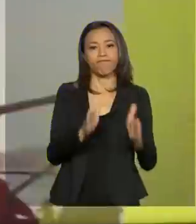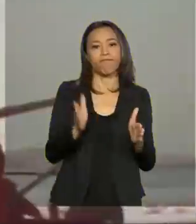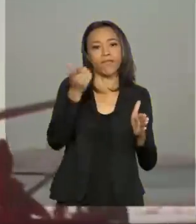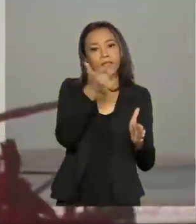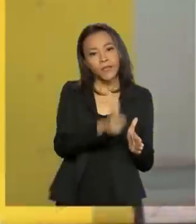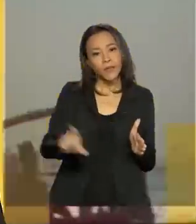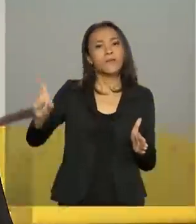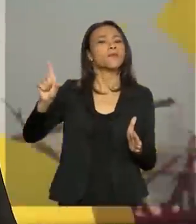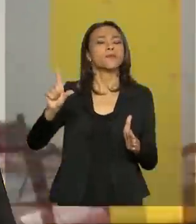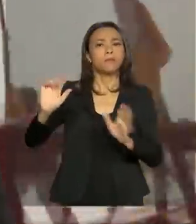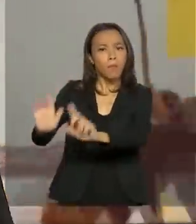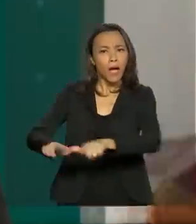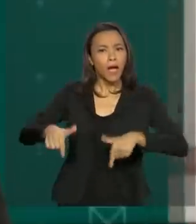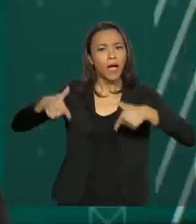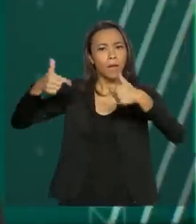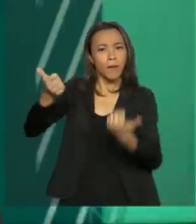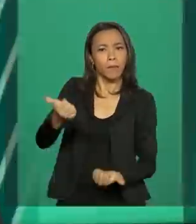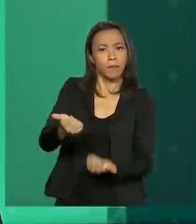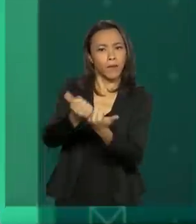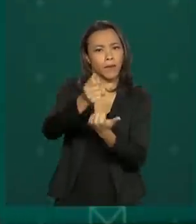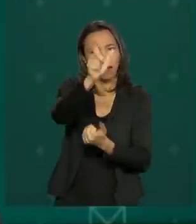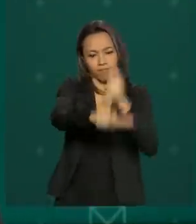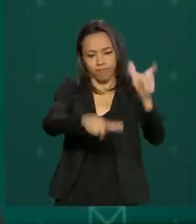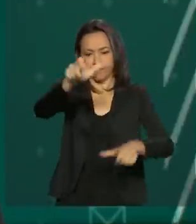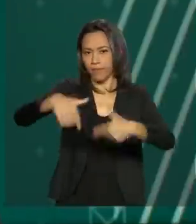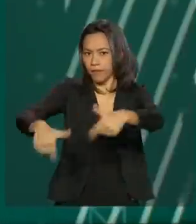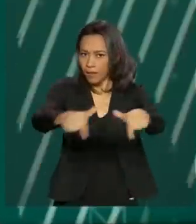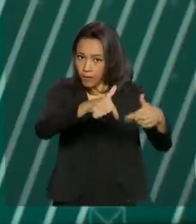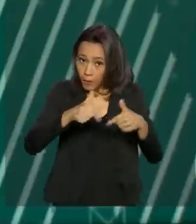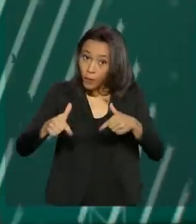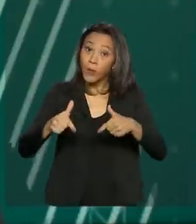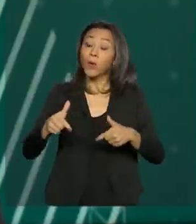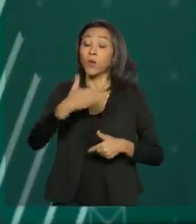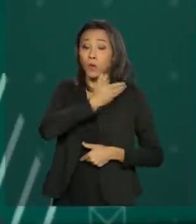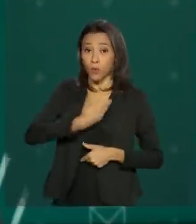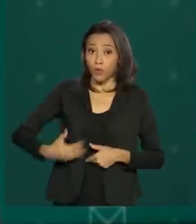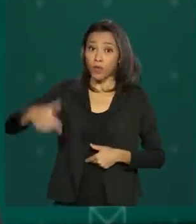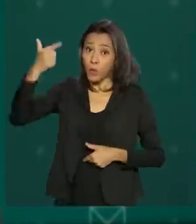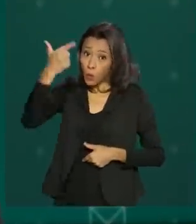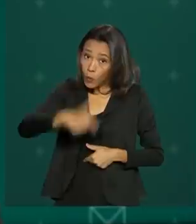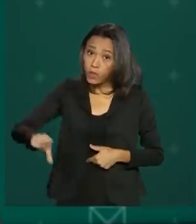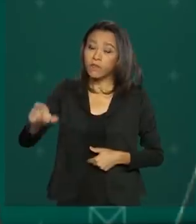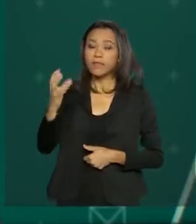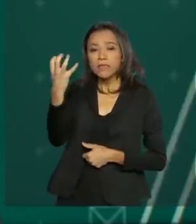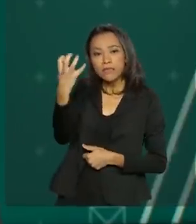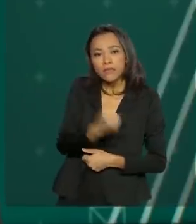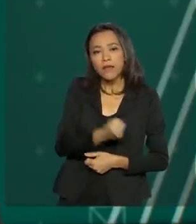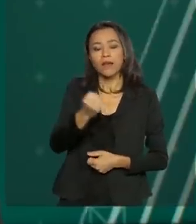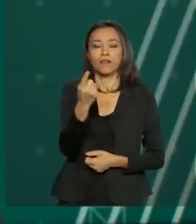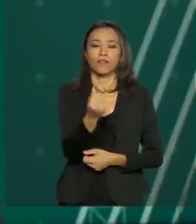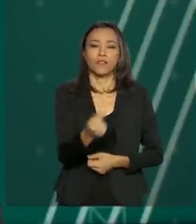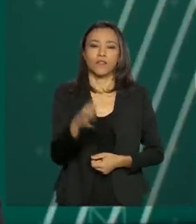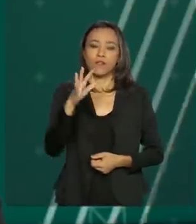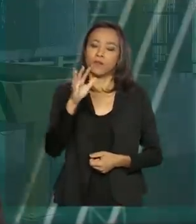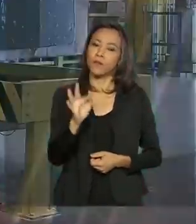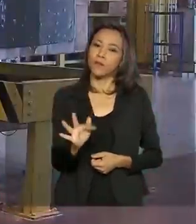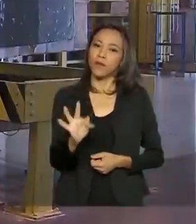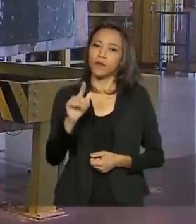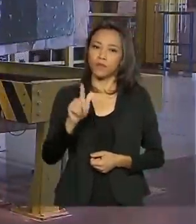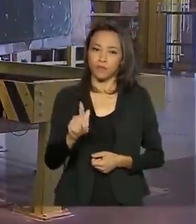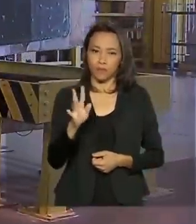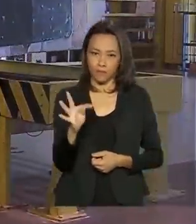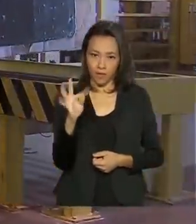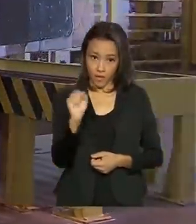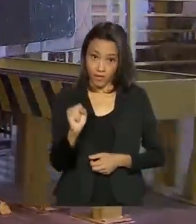outra frente para ajudar o trabalhador o governo federal vai fazer uma nova rodada de saques do fgts a partir de junho